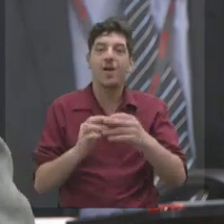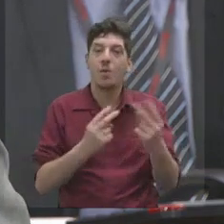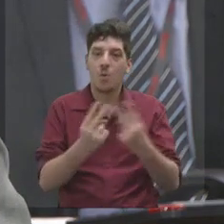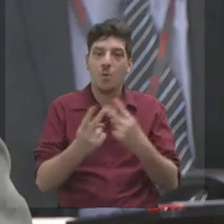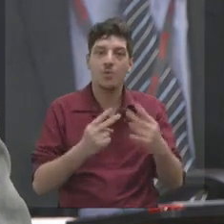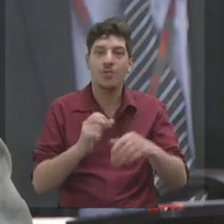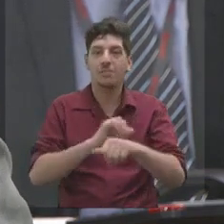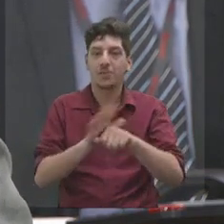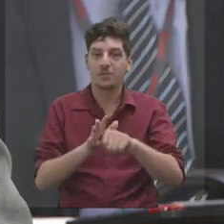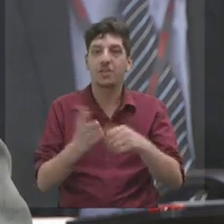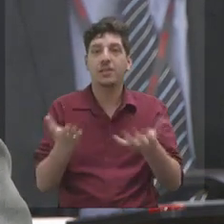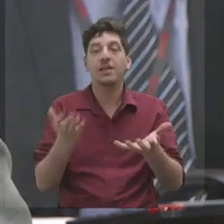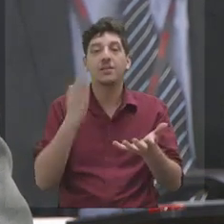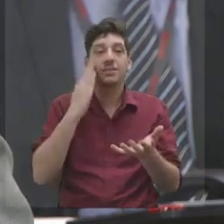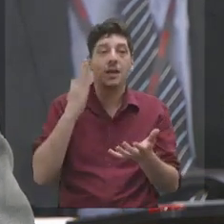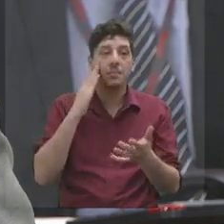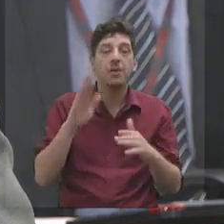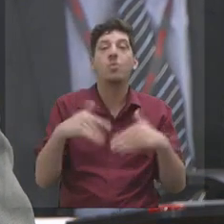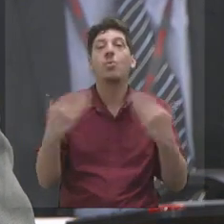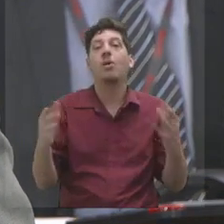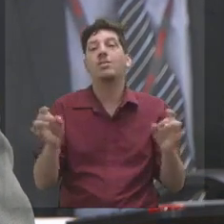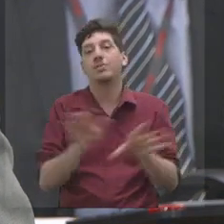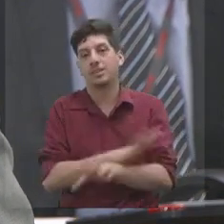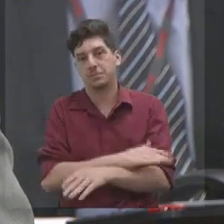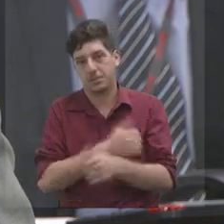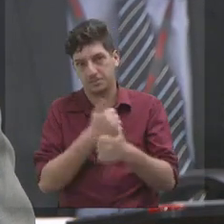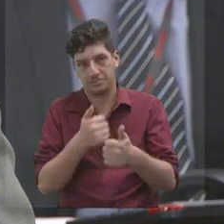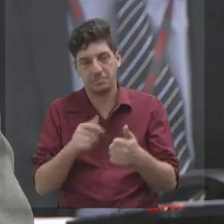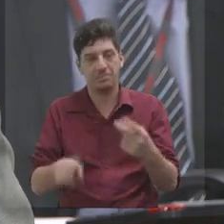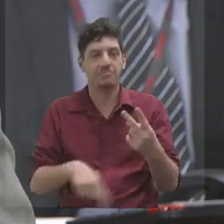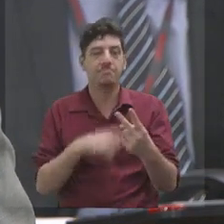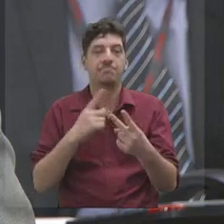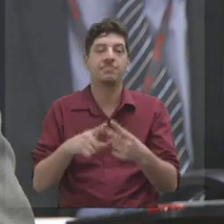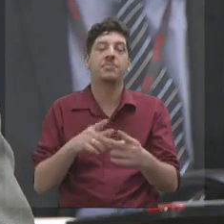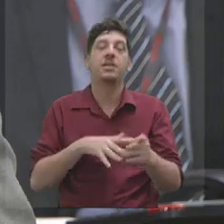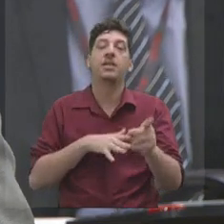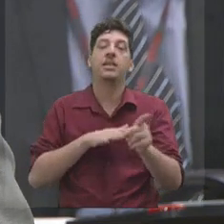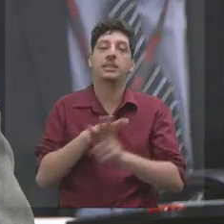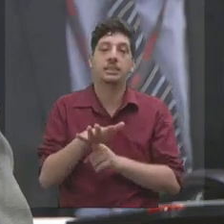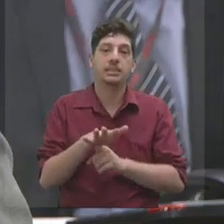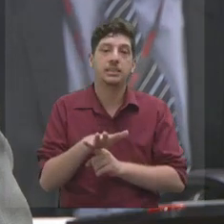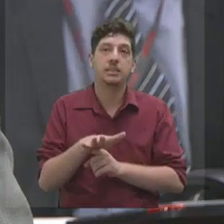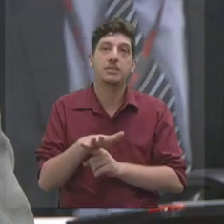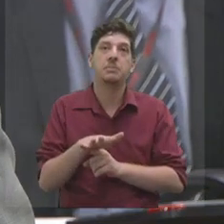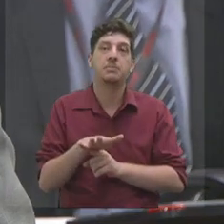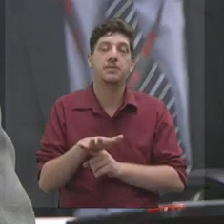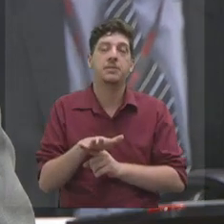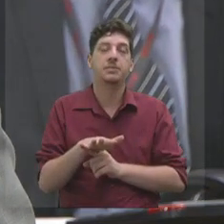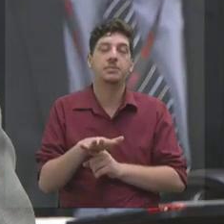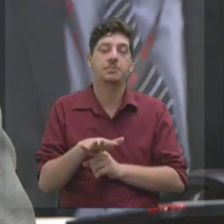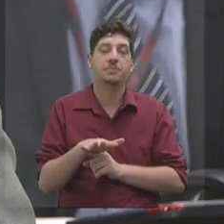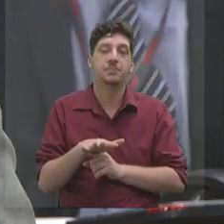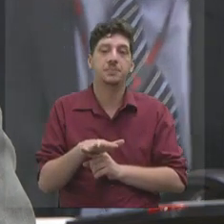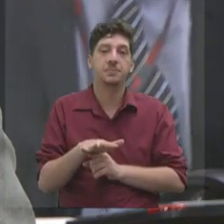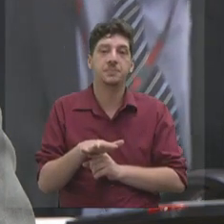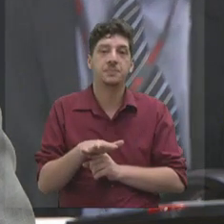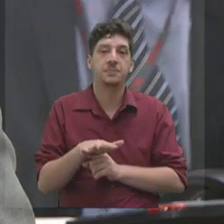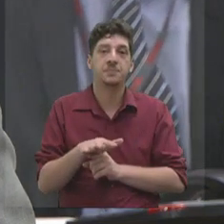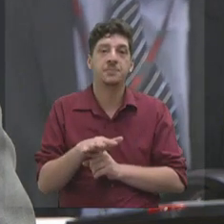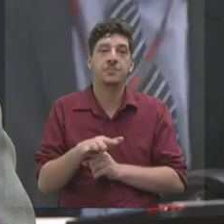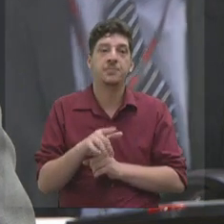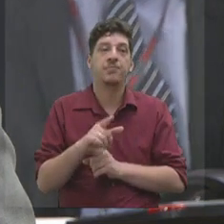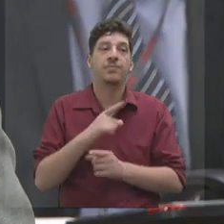a previsão do término sobre demandas né tem aqui a estrada